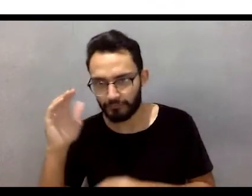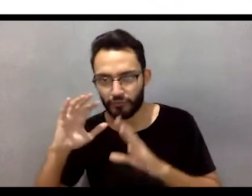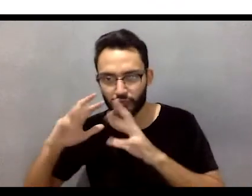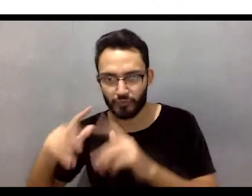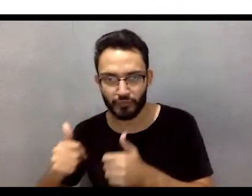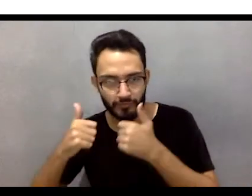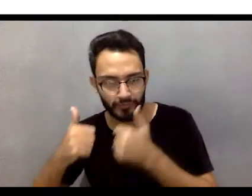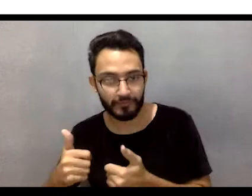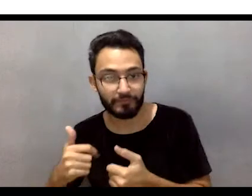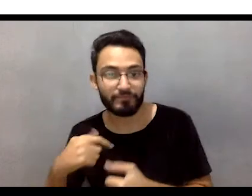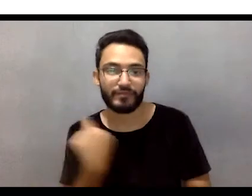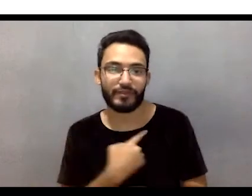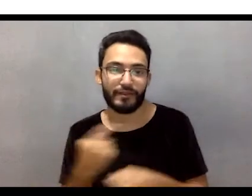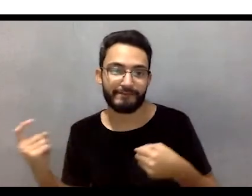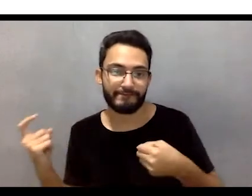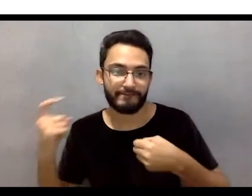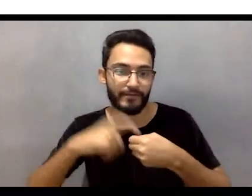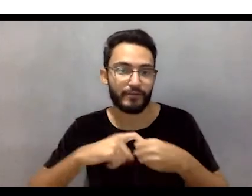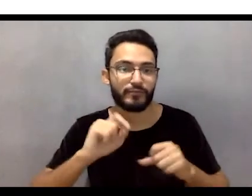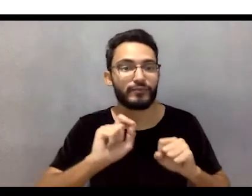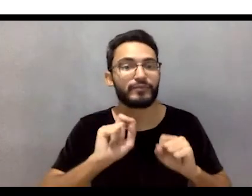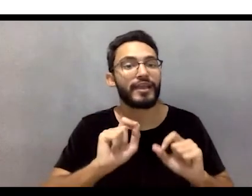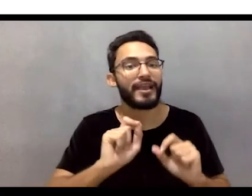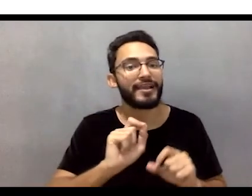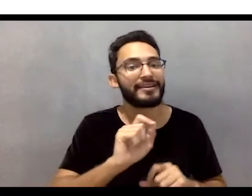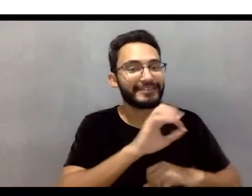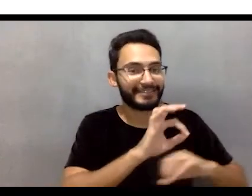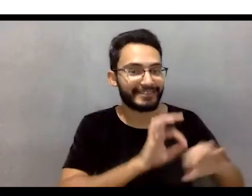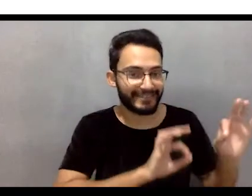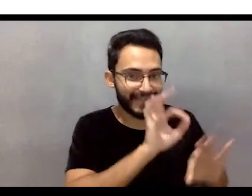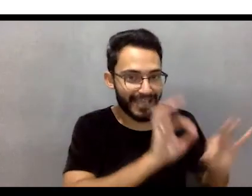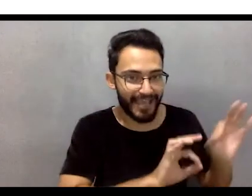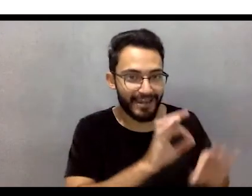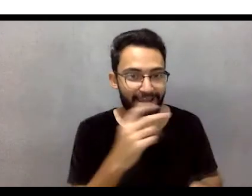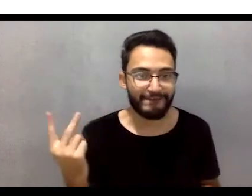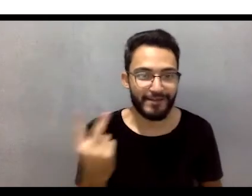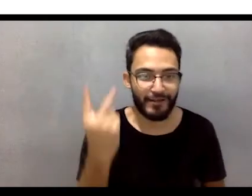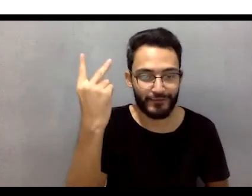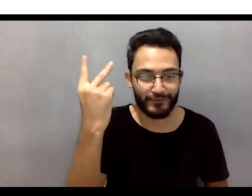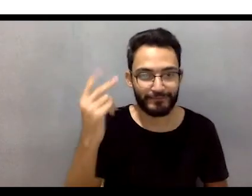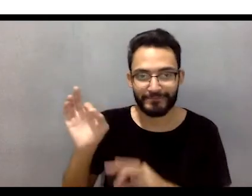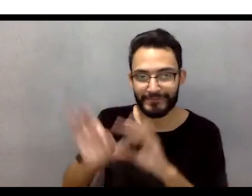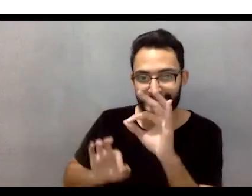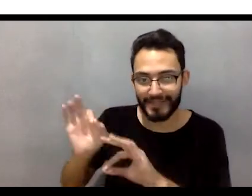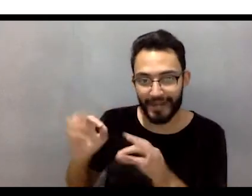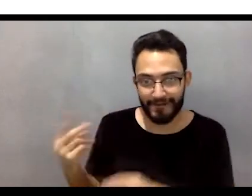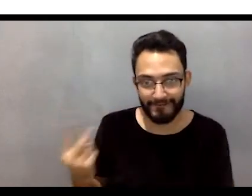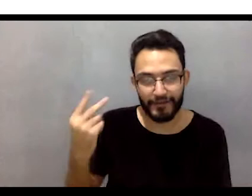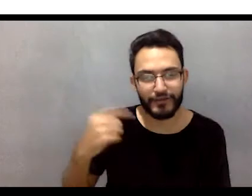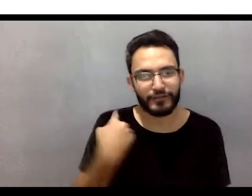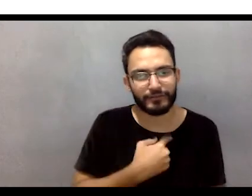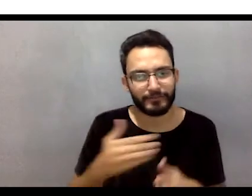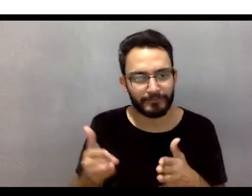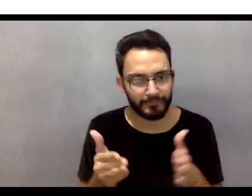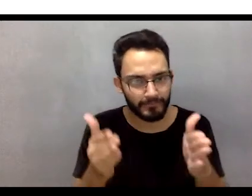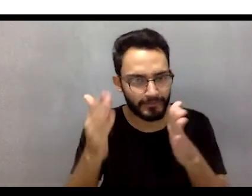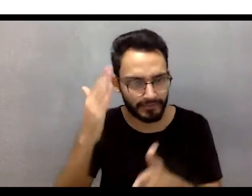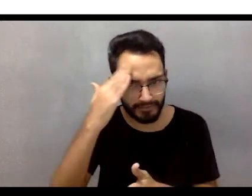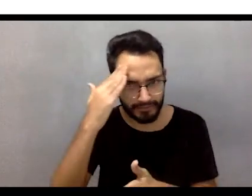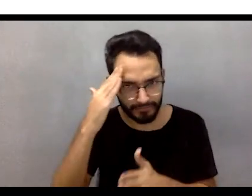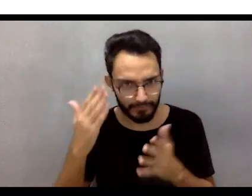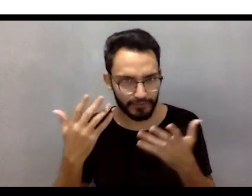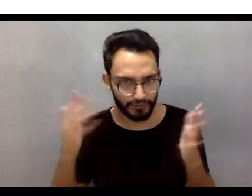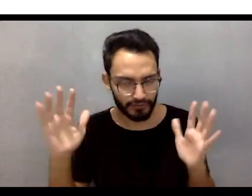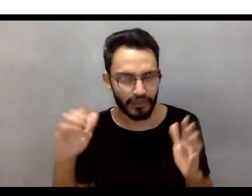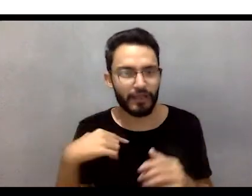Então, voltamos aqui para a engenharia de valor. Então, temos os nossos direcionadores estratégicos,